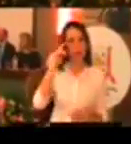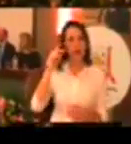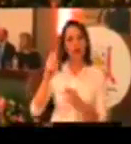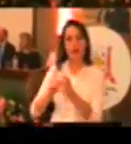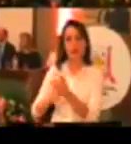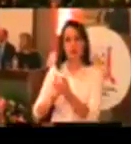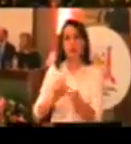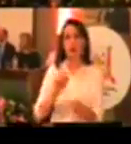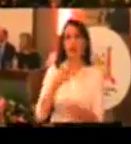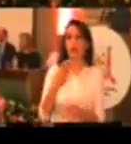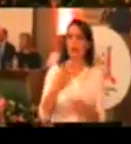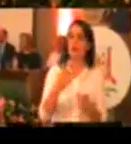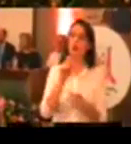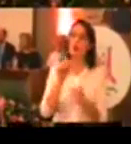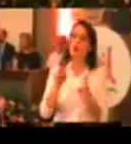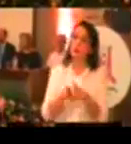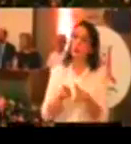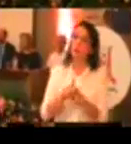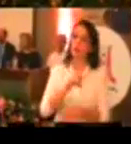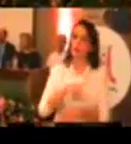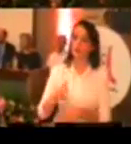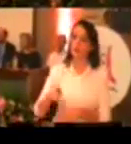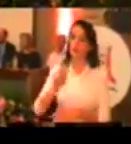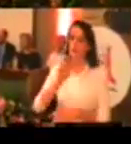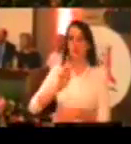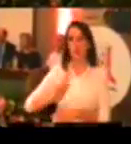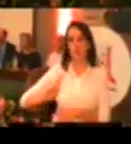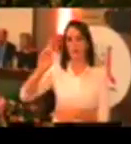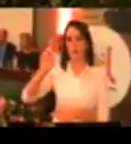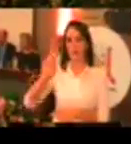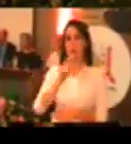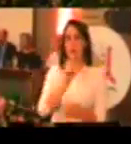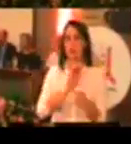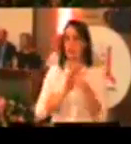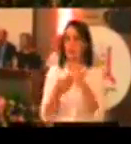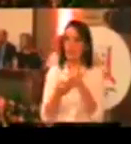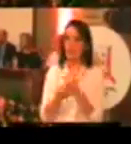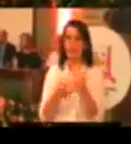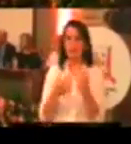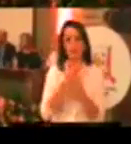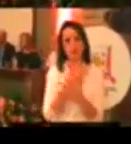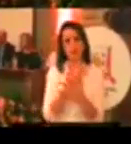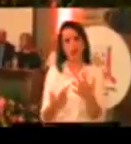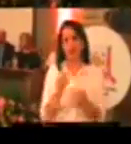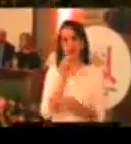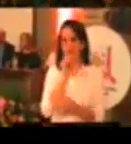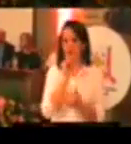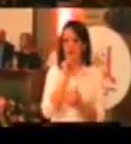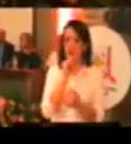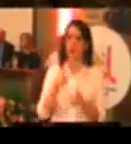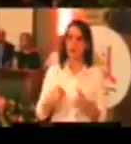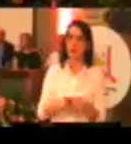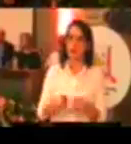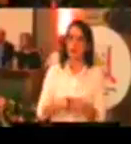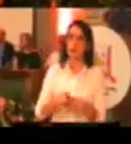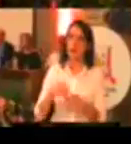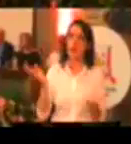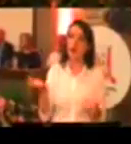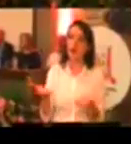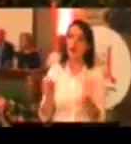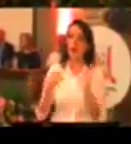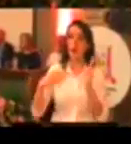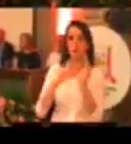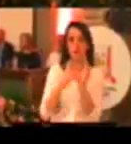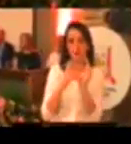comunitário, como um presidente de associação de bairros e outros. Ao seguir os passos do Senado,